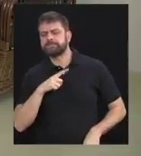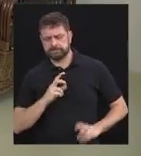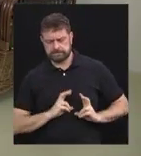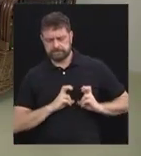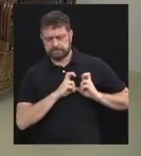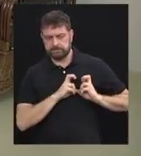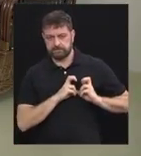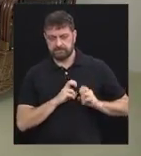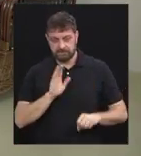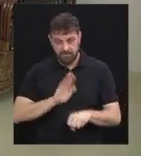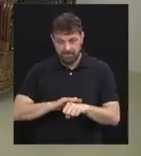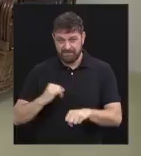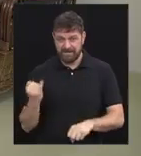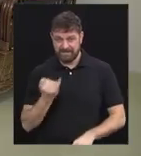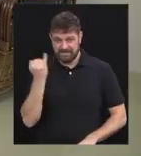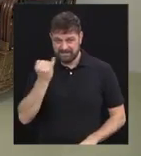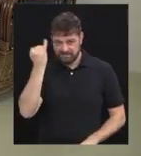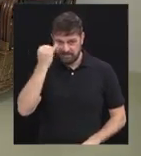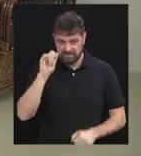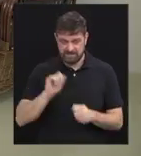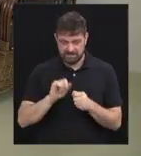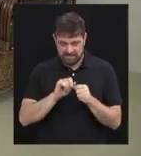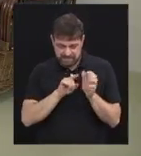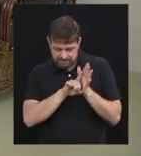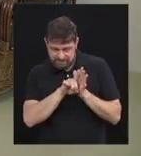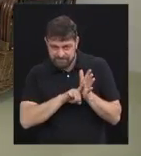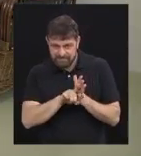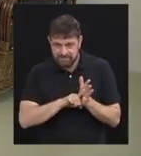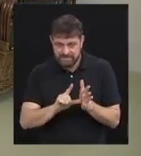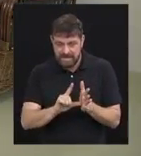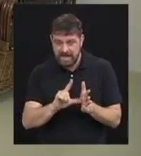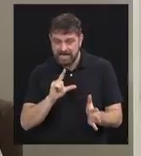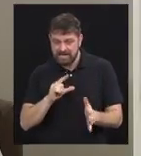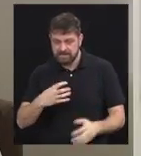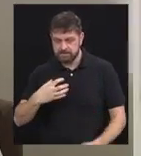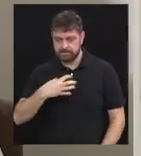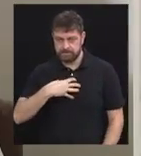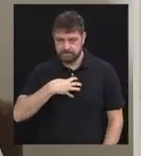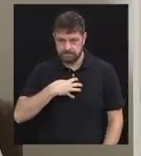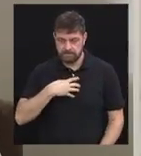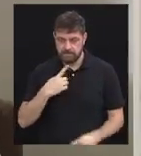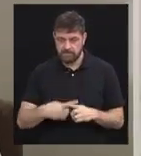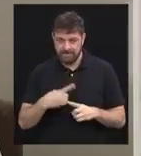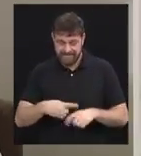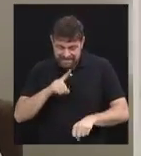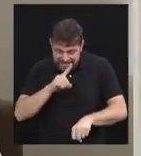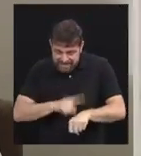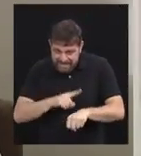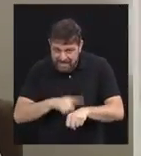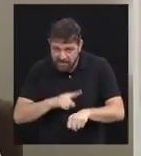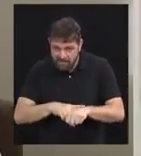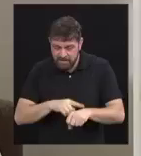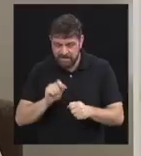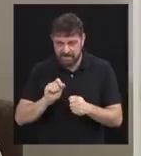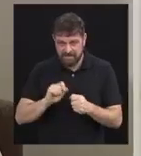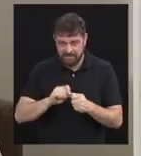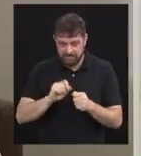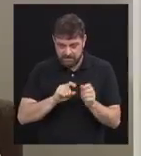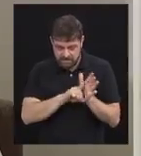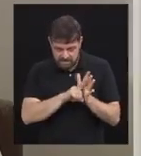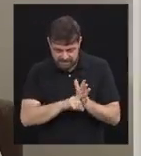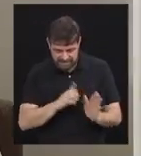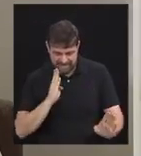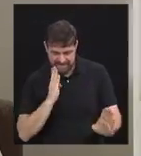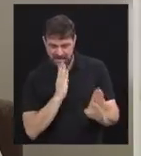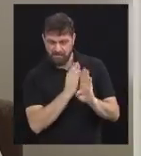das coisas mais importantes é a gente fazer diagnóstico antes do sintoma. Porque quando nós fazemos